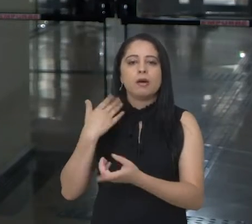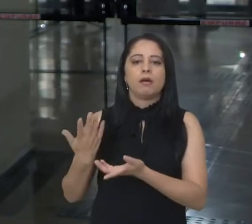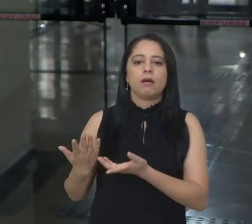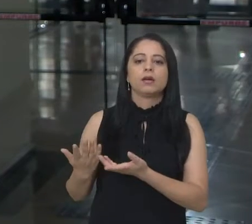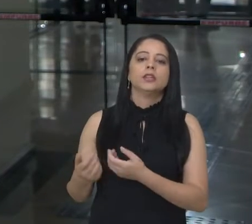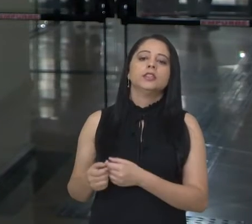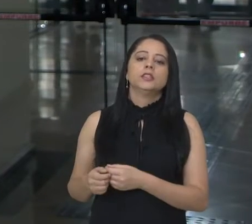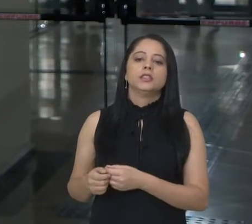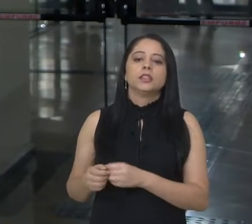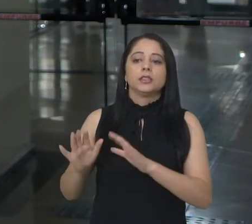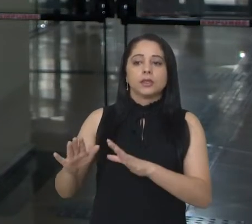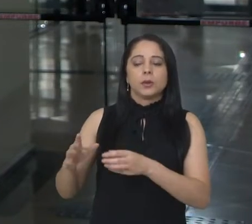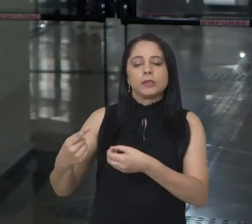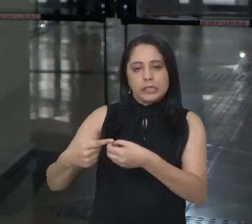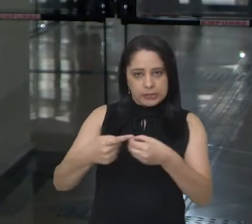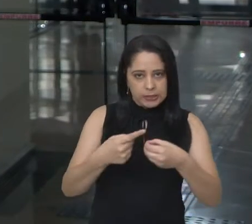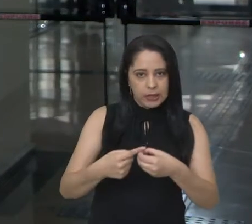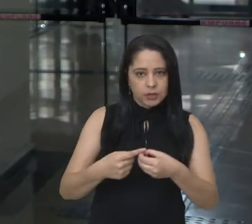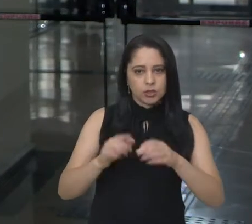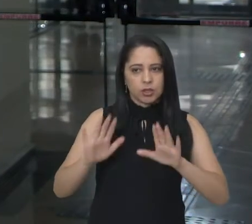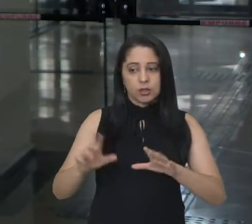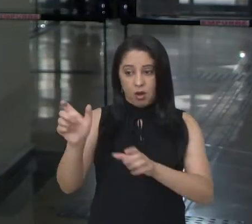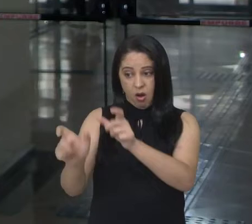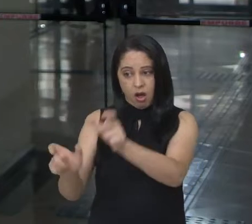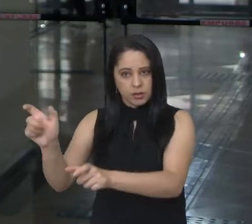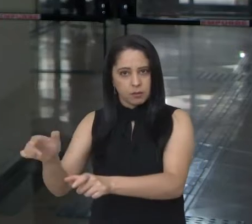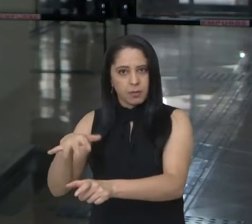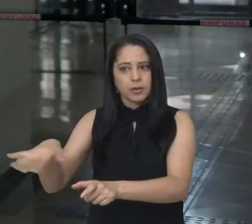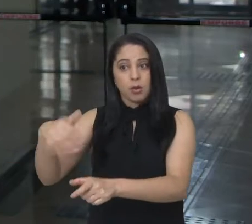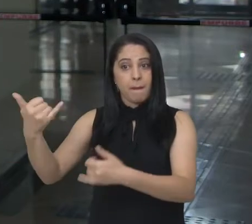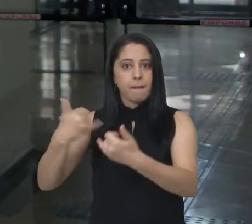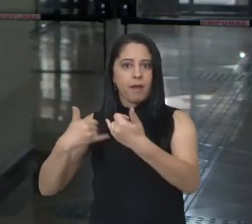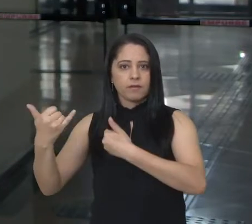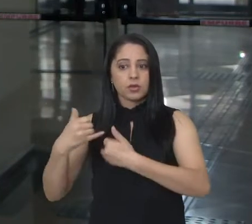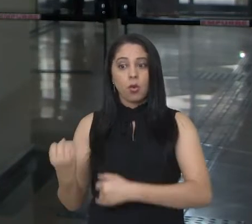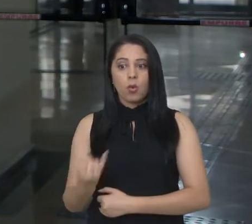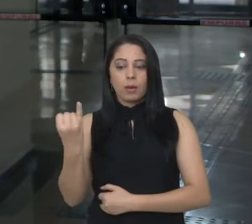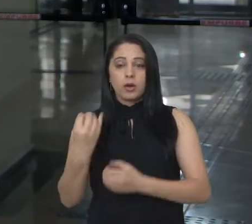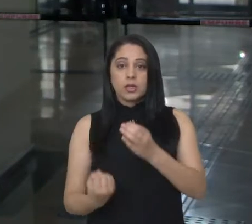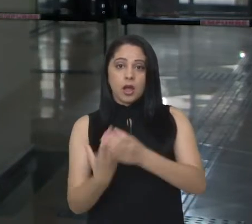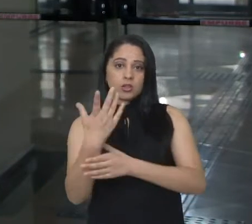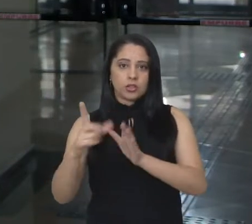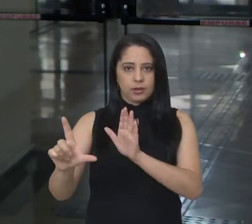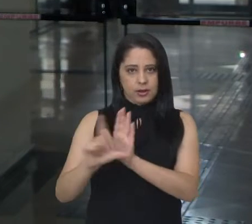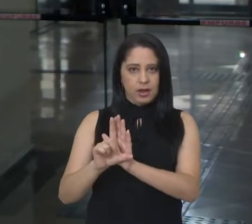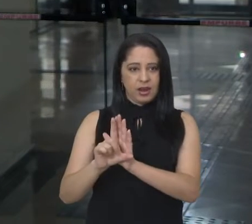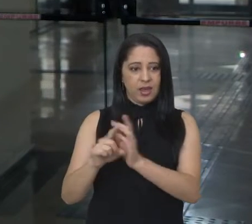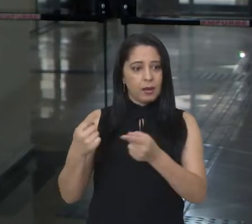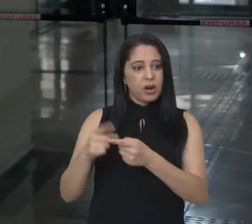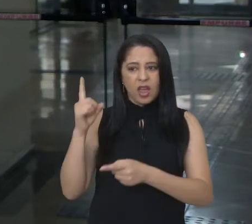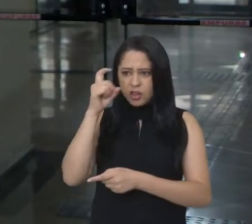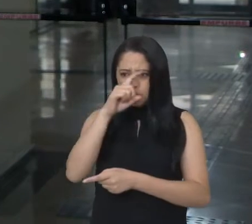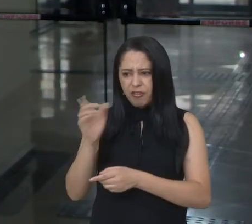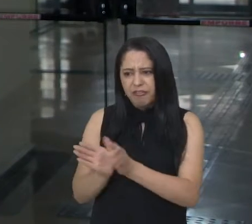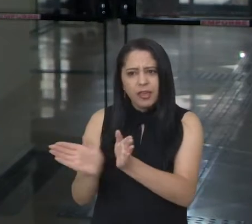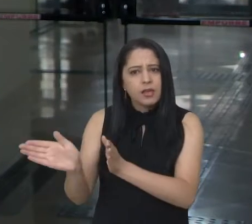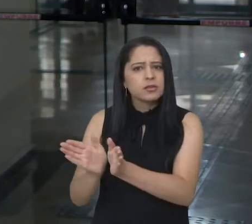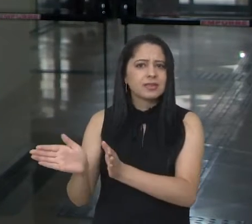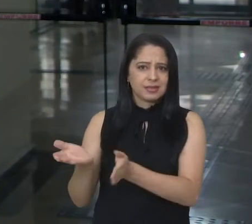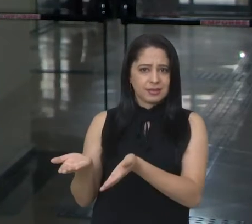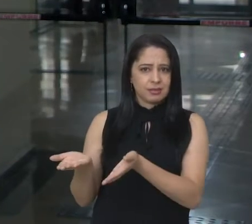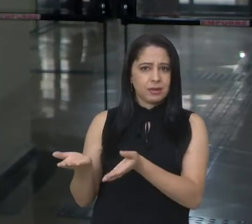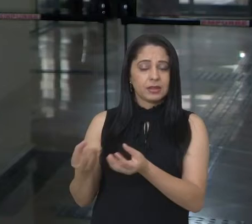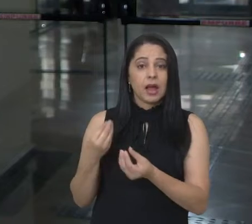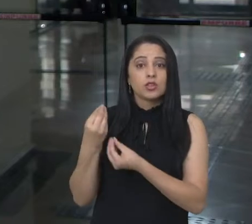bancos, né, da rede bancária na cidade. Então elas falaram que seria muito importante fazer essa lei, porque elas têm dificuldade